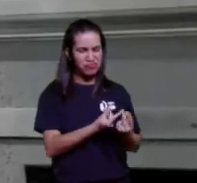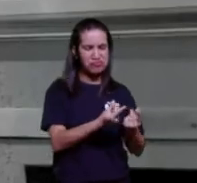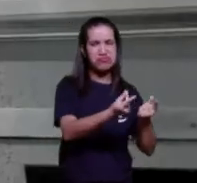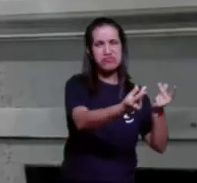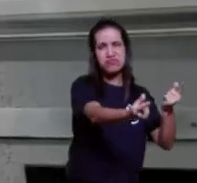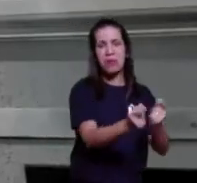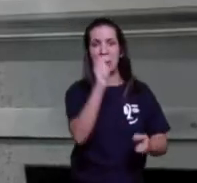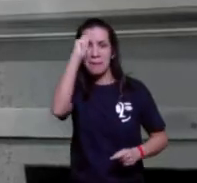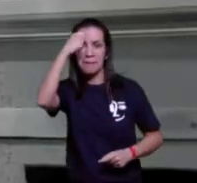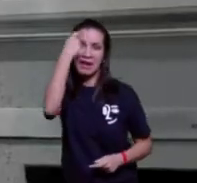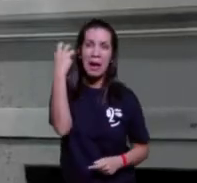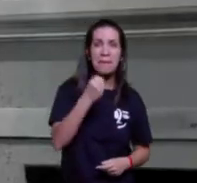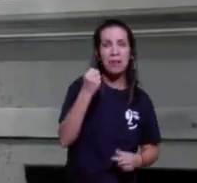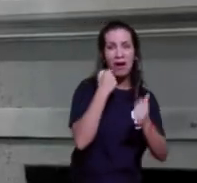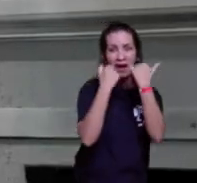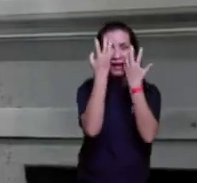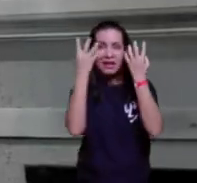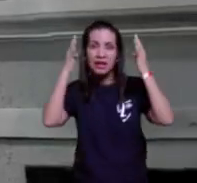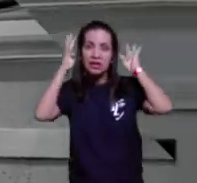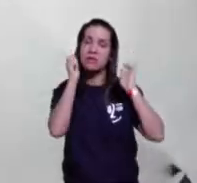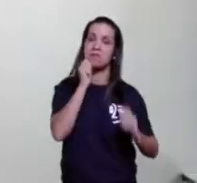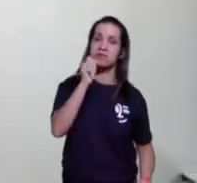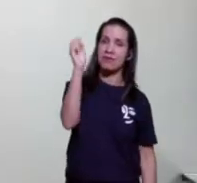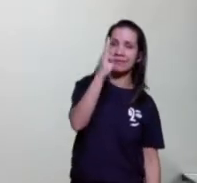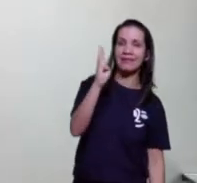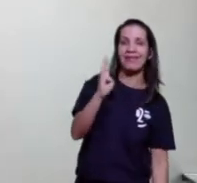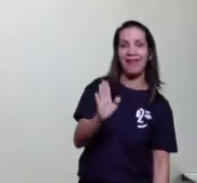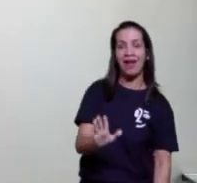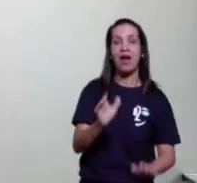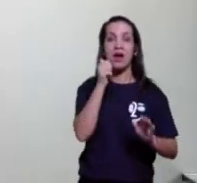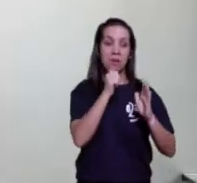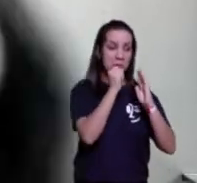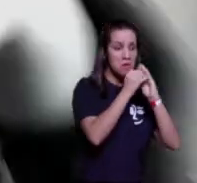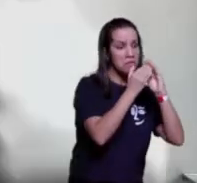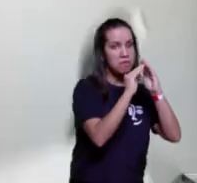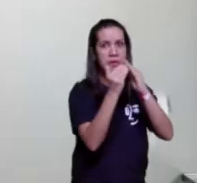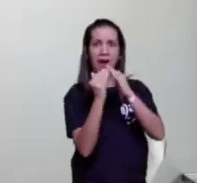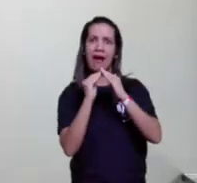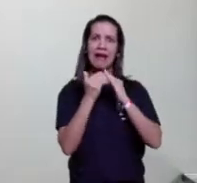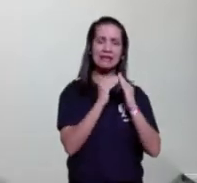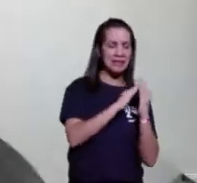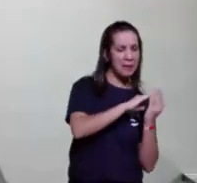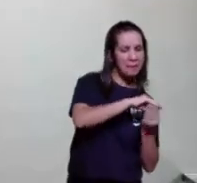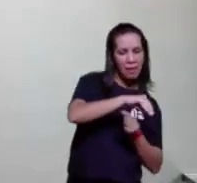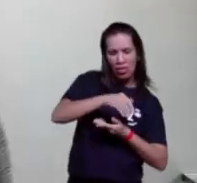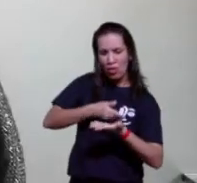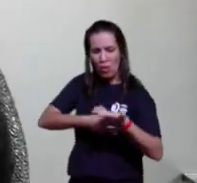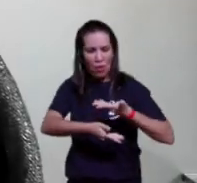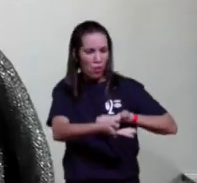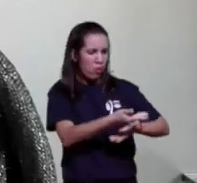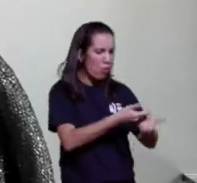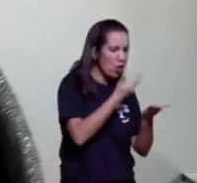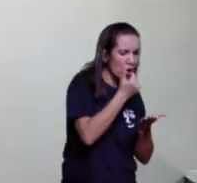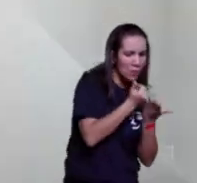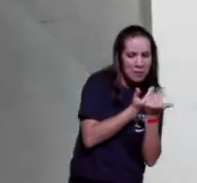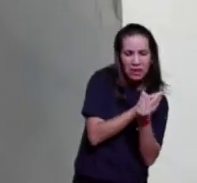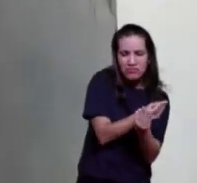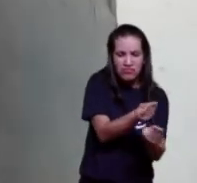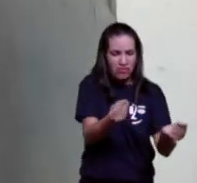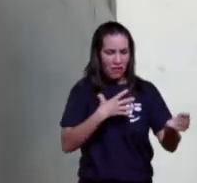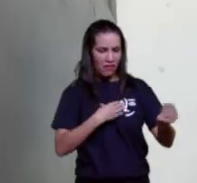Branca, índia, pobre, forte, mulher brasileira. Mãe da favela, partilha, mistura, alimenta, cria, não marca